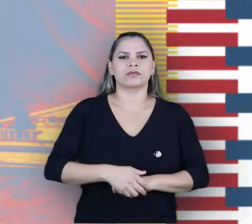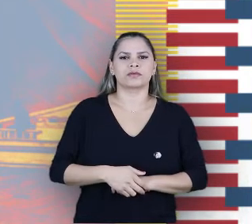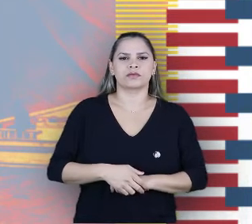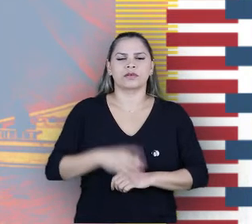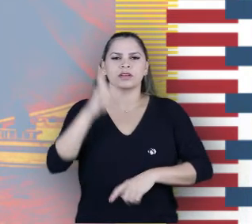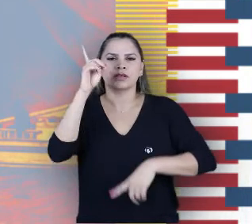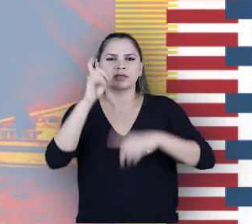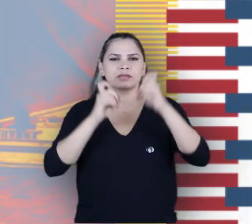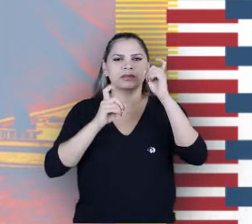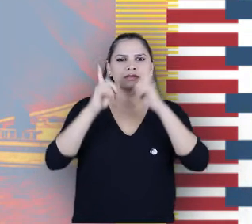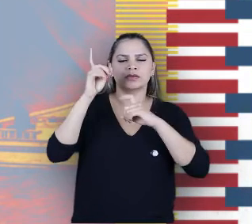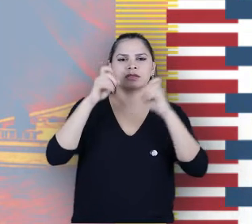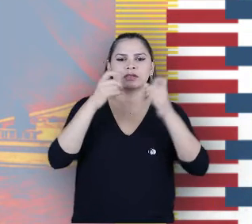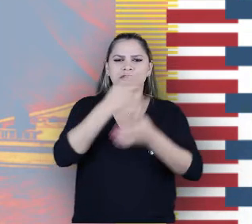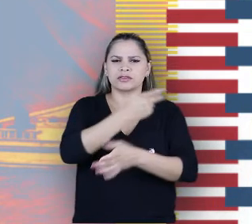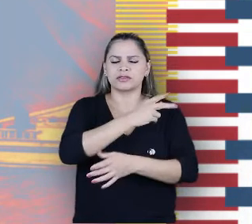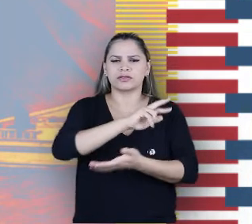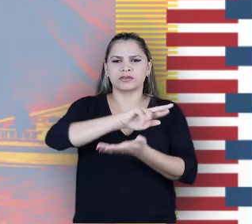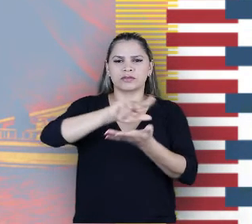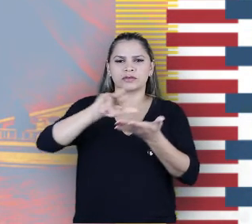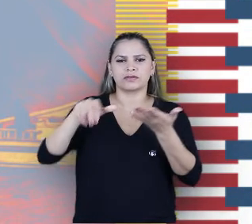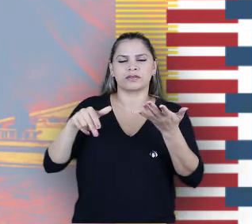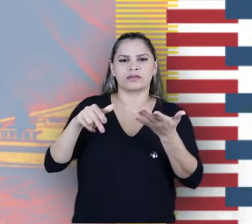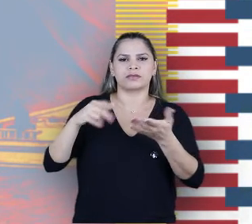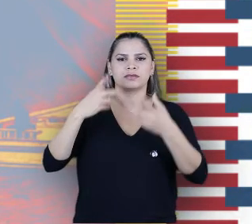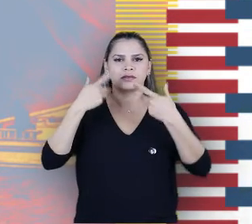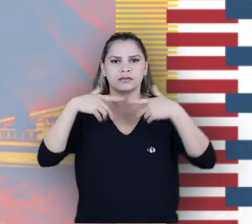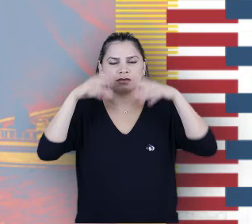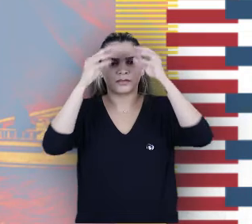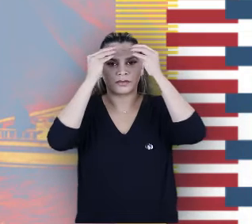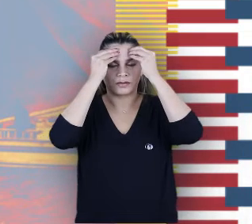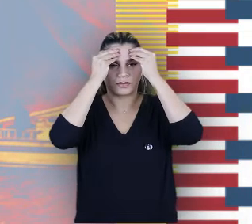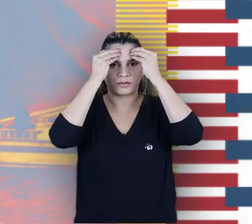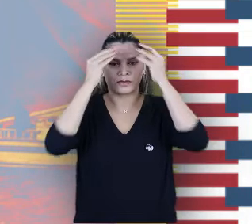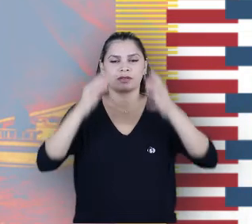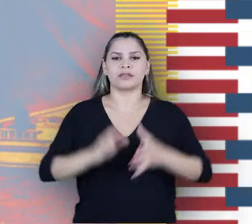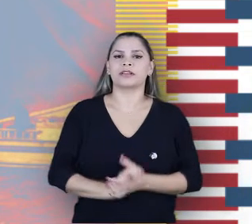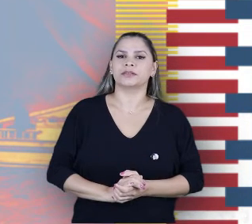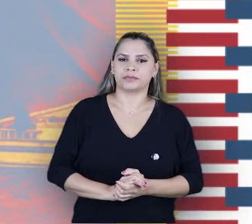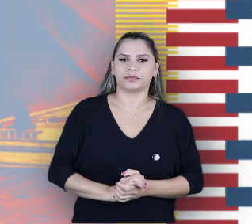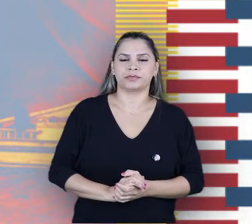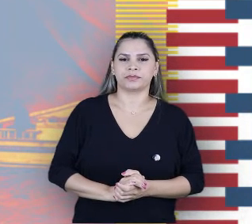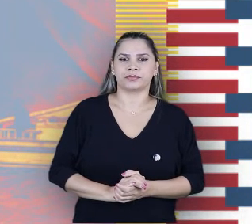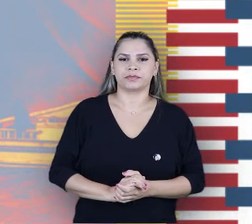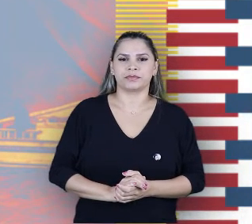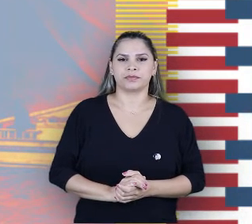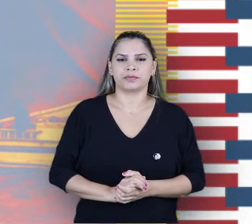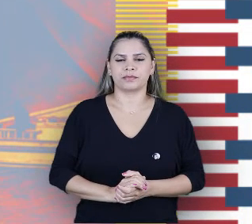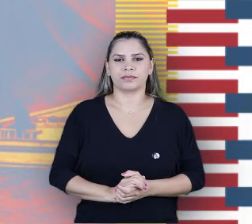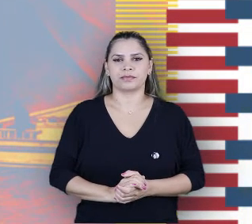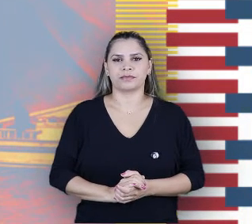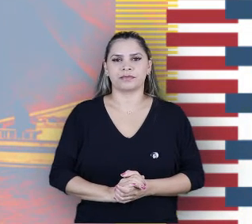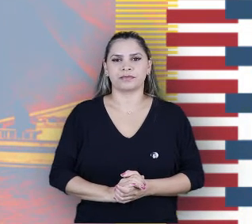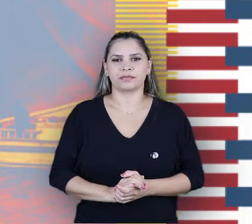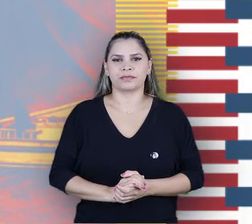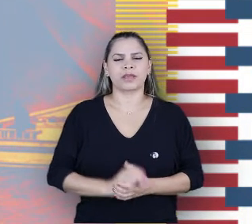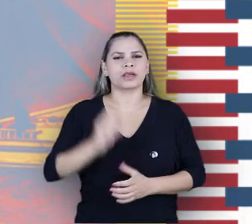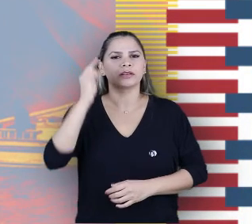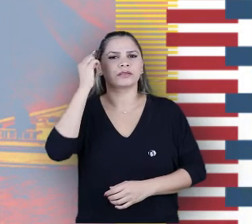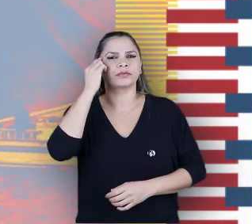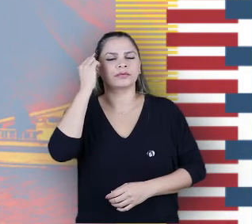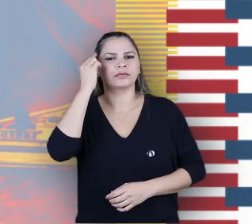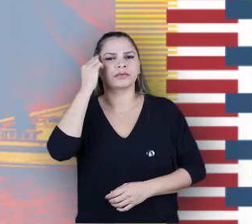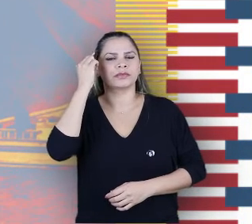pensamentos que trazem dentro de conteúdos do teatro ou da expressão artística a maior